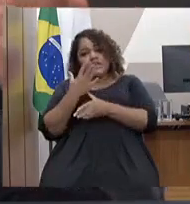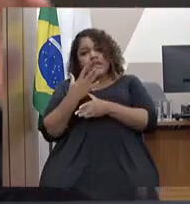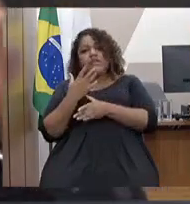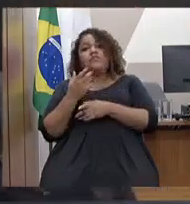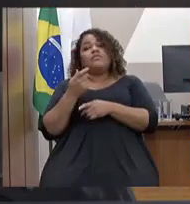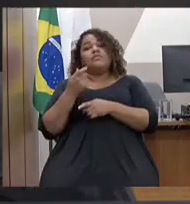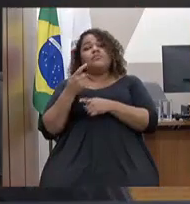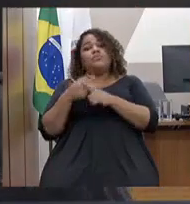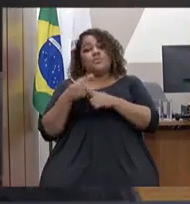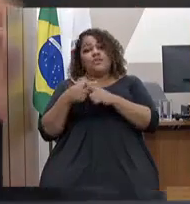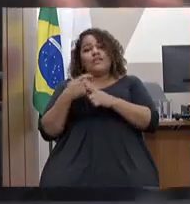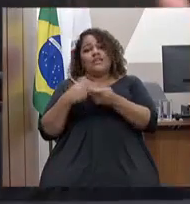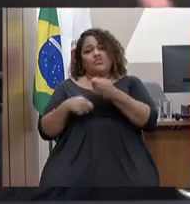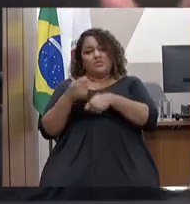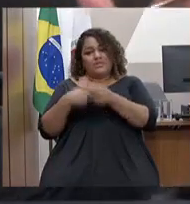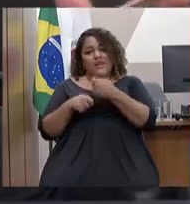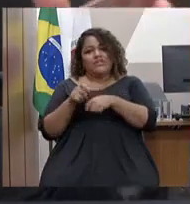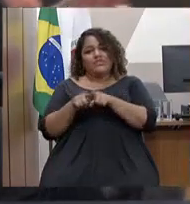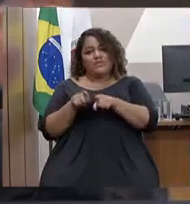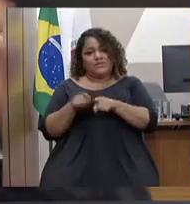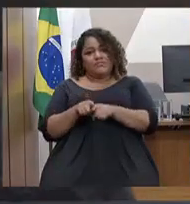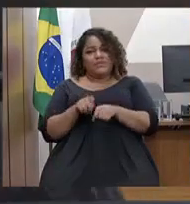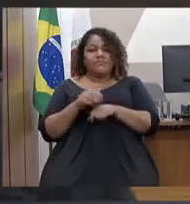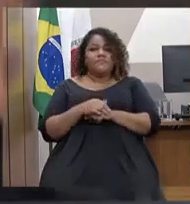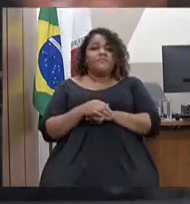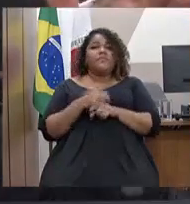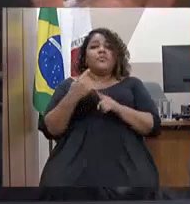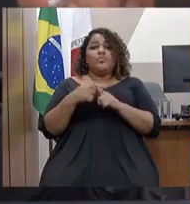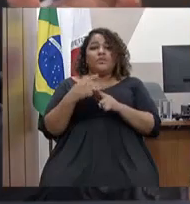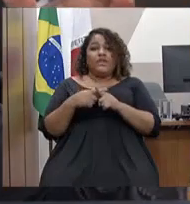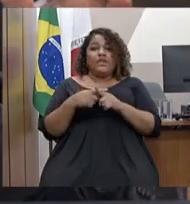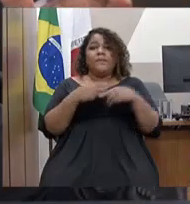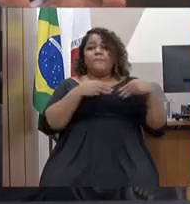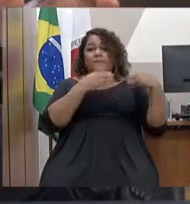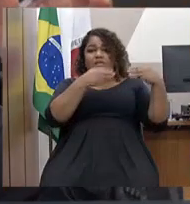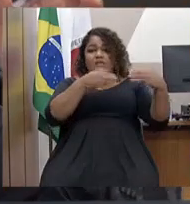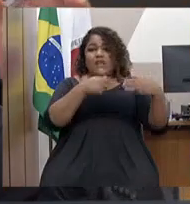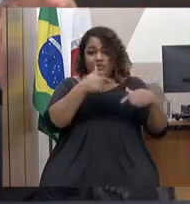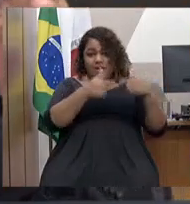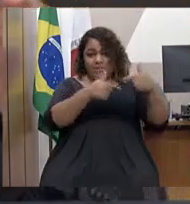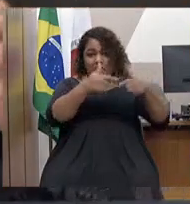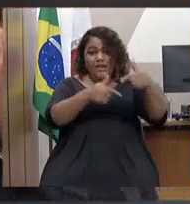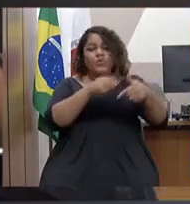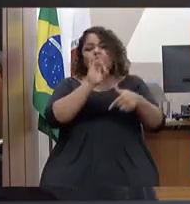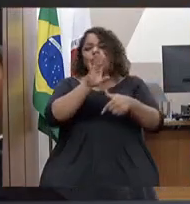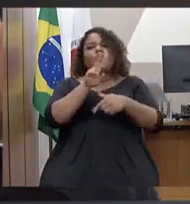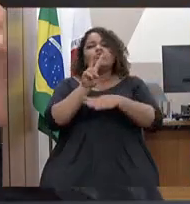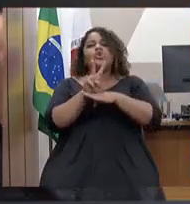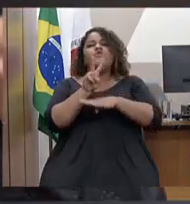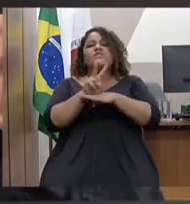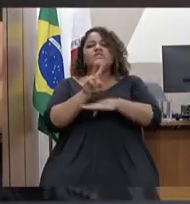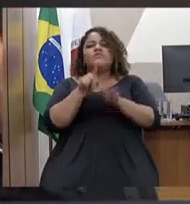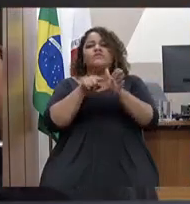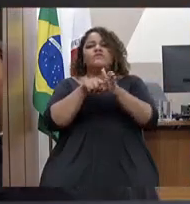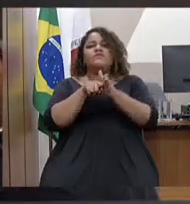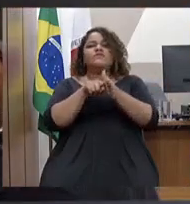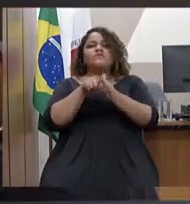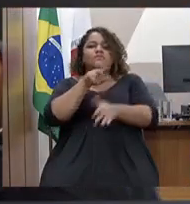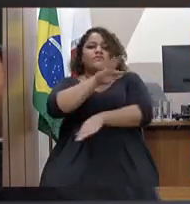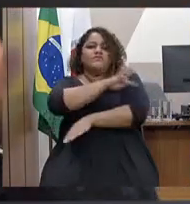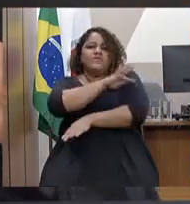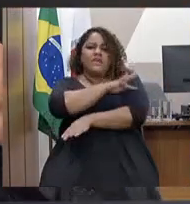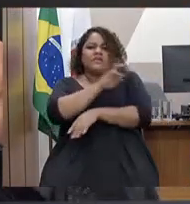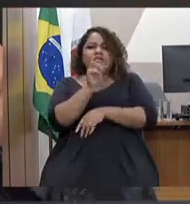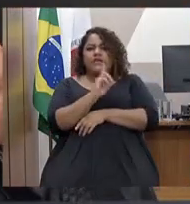é só fiscalização nós temos várias áreas e várias ações que nós estamos planejando que vale para a economia solidária